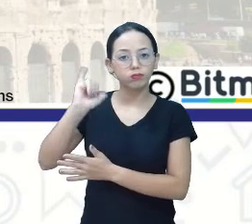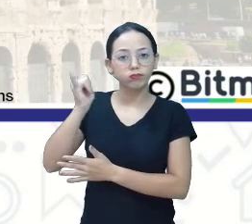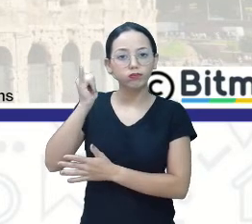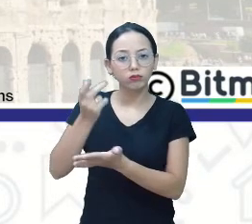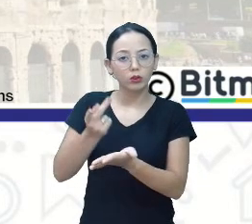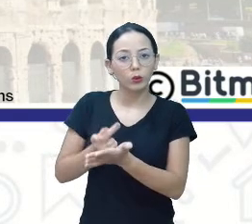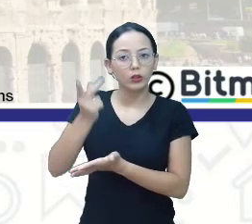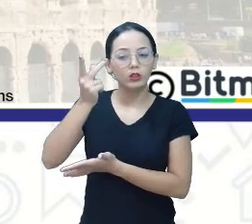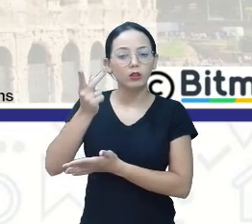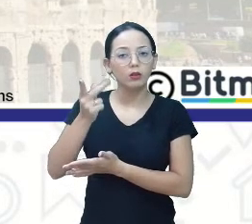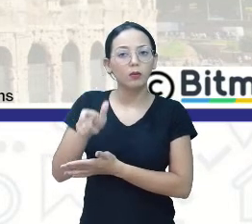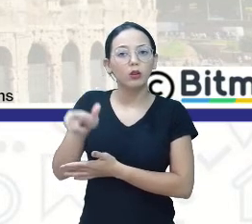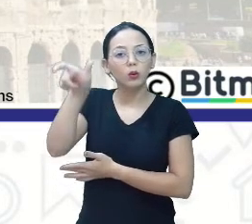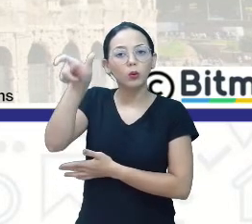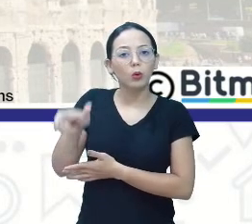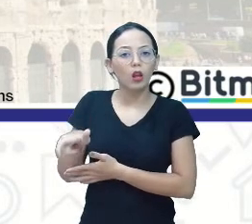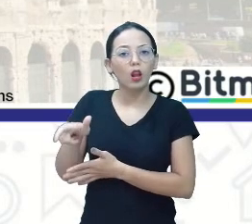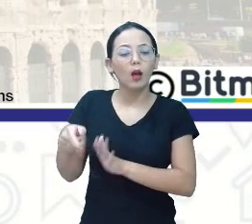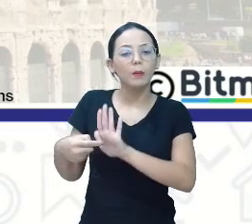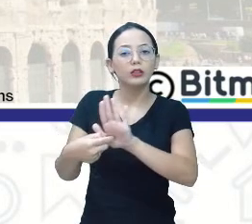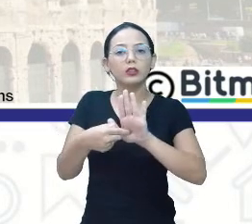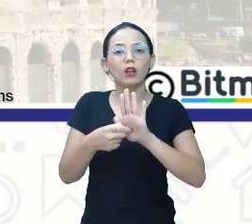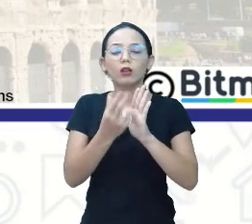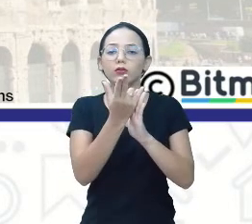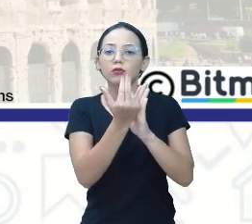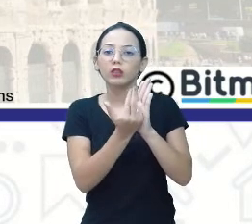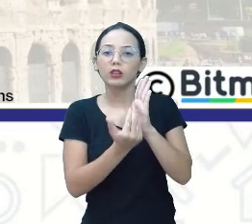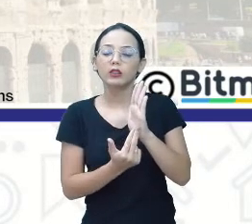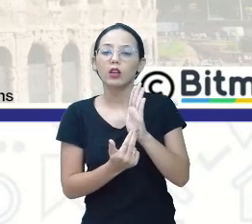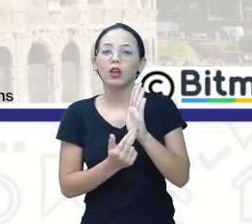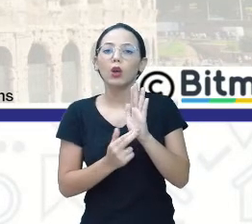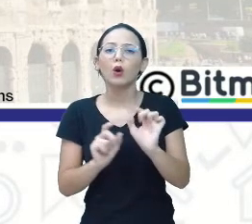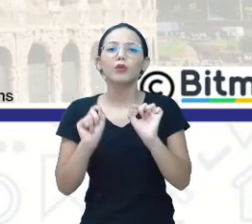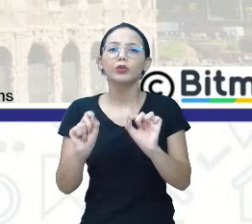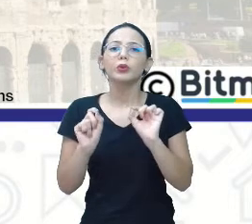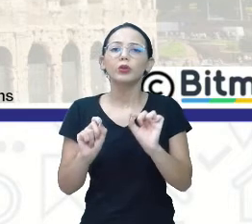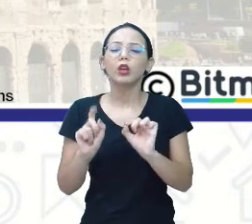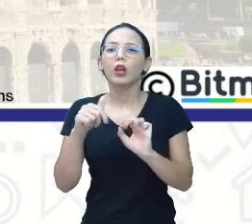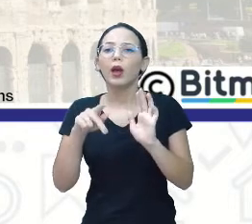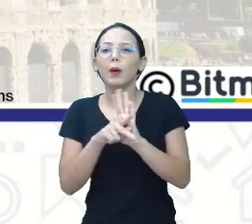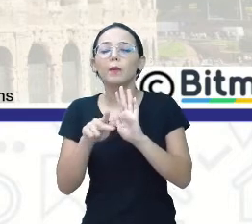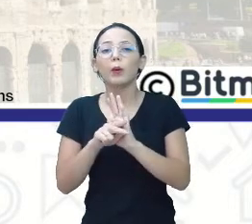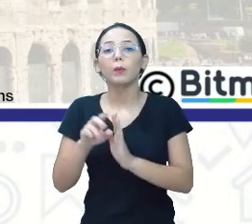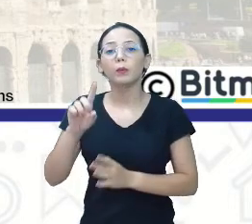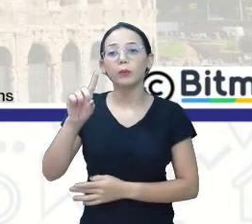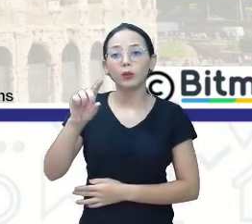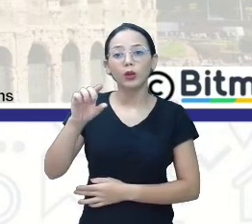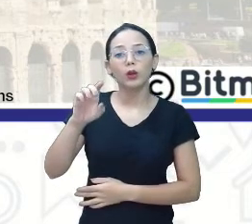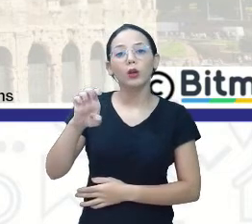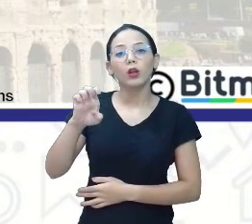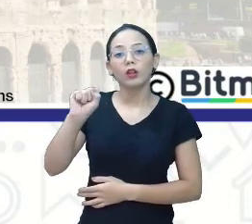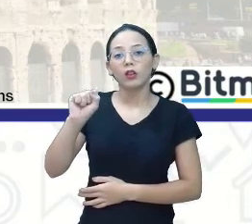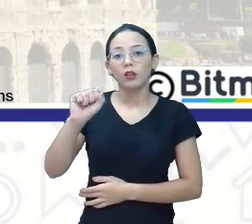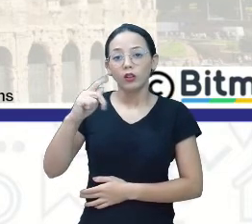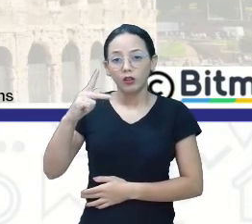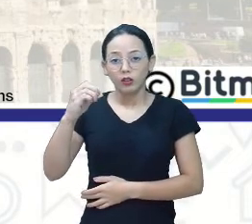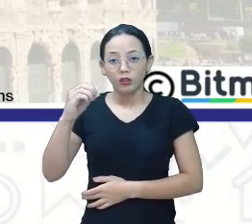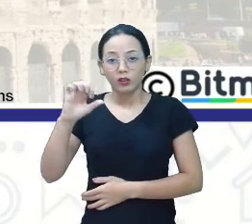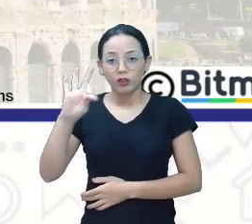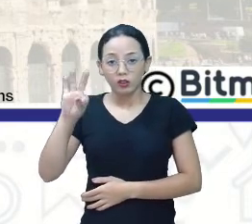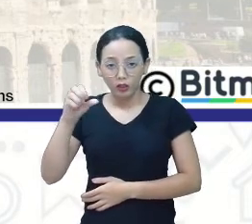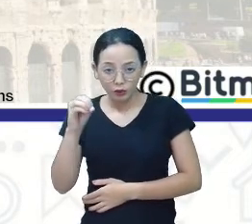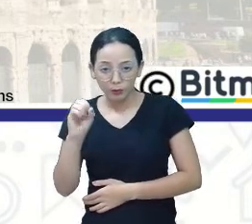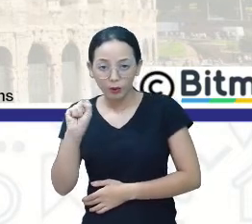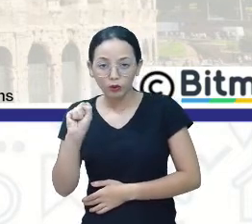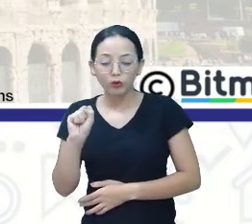especial, representado aqui pelo desenho, ele foi chamado de Despojos da Conquista de